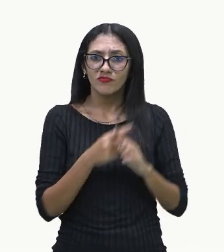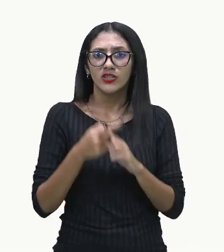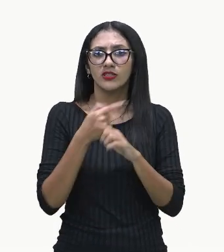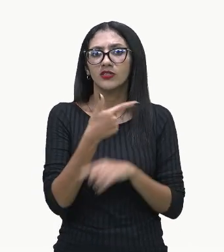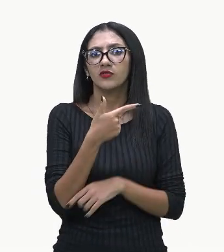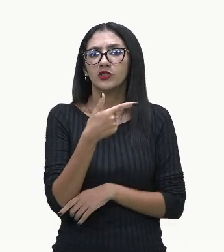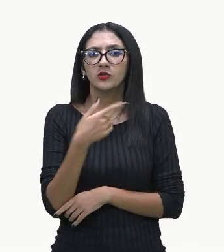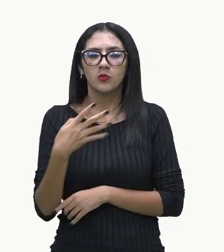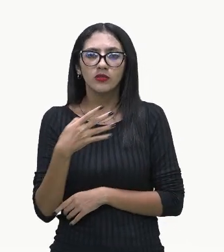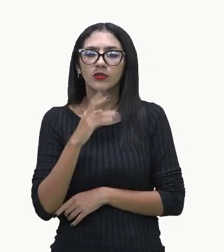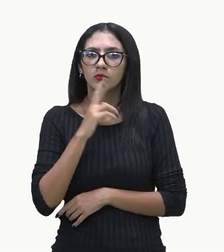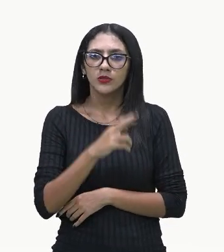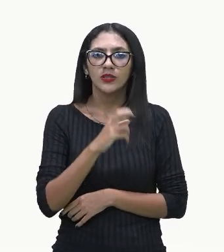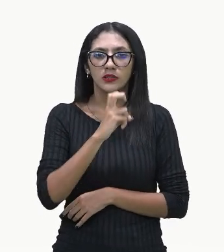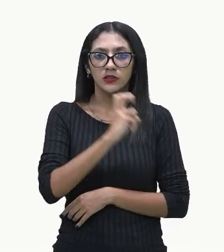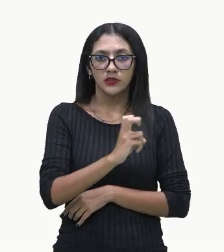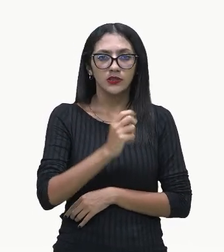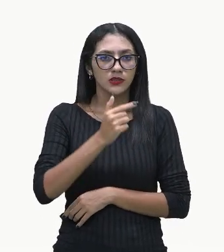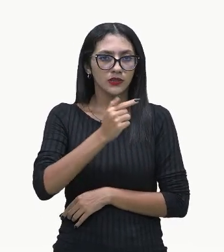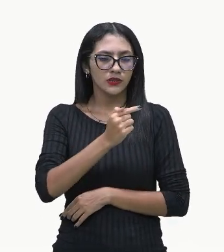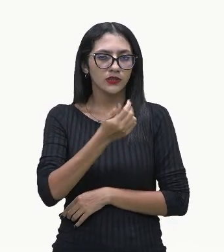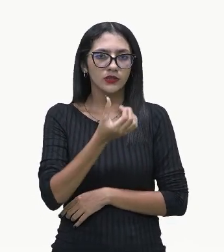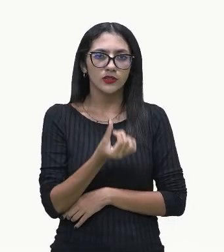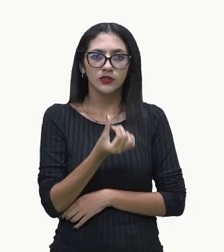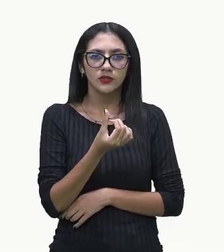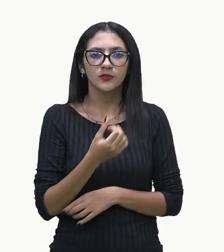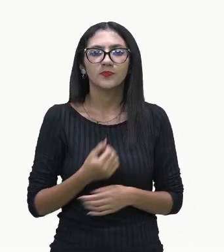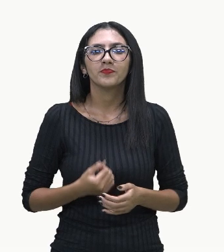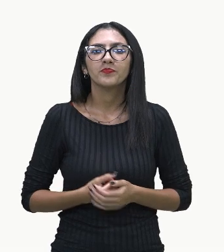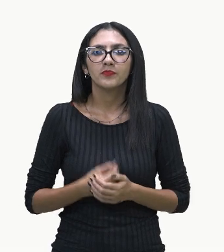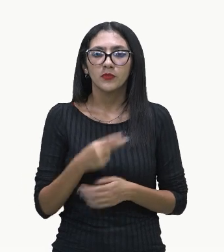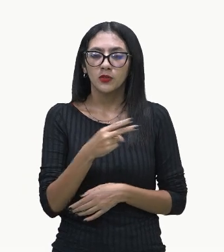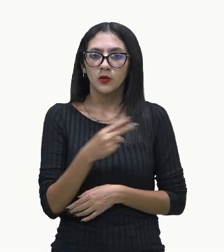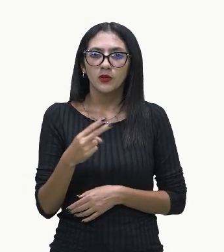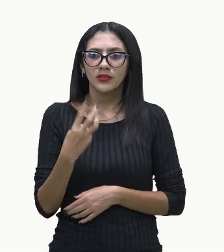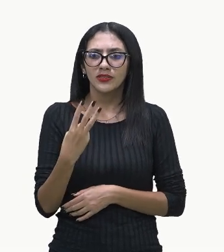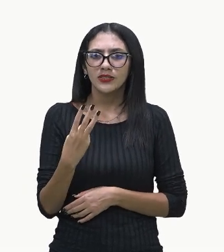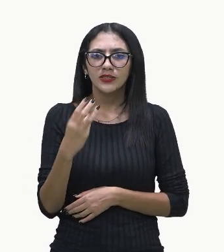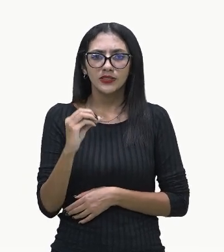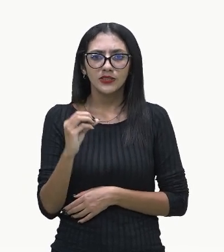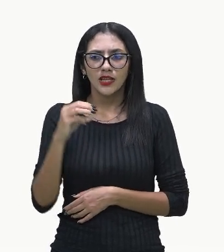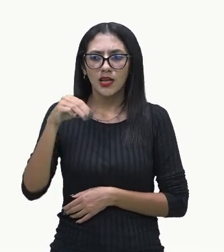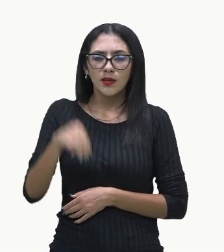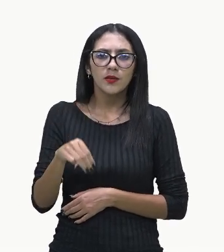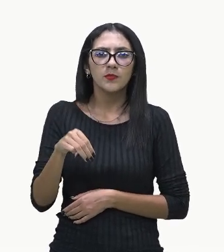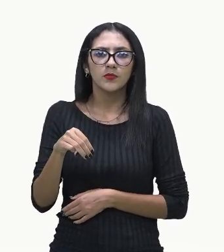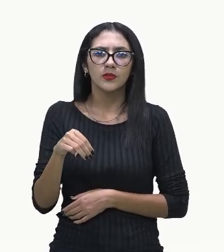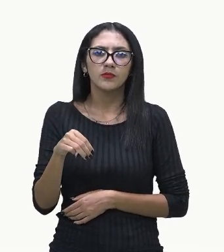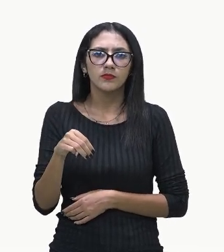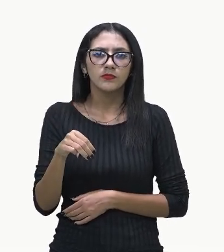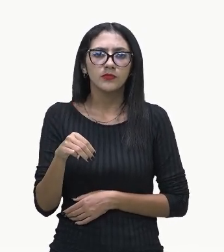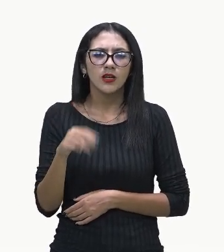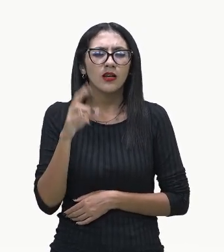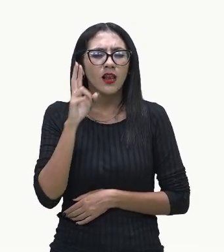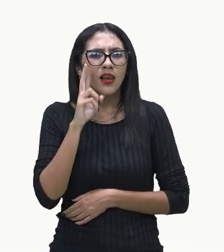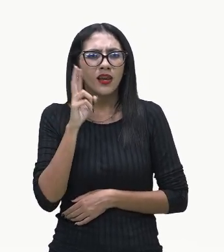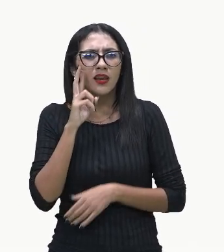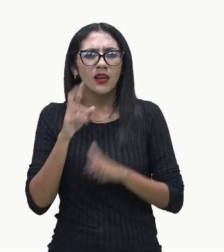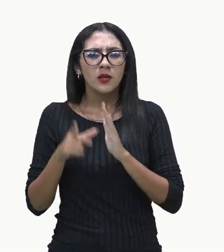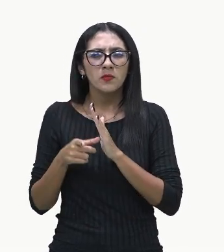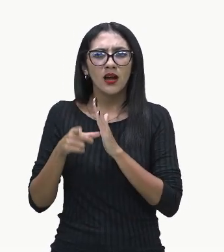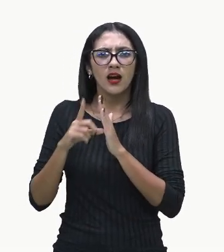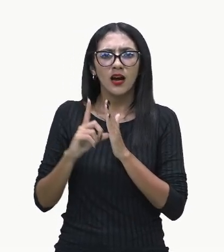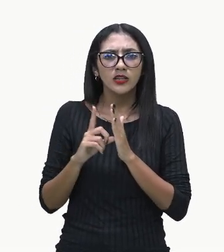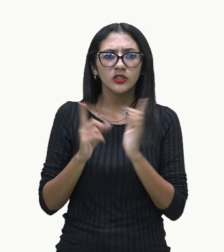24, 576. É igual a 30M. Mas, professora, não era M vezes 30? A ordem